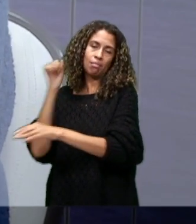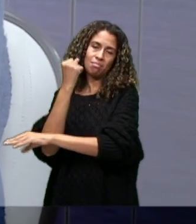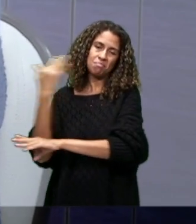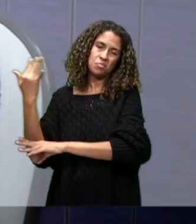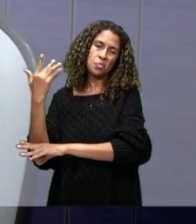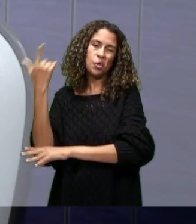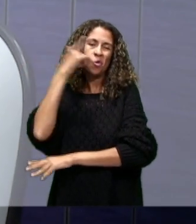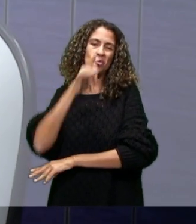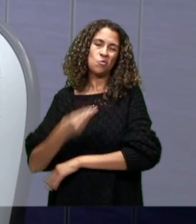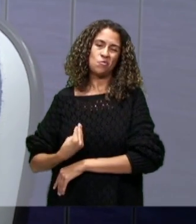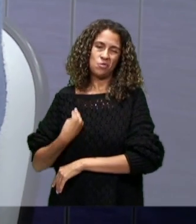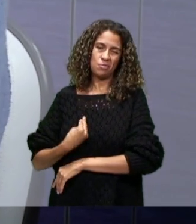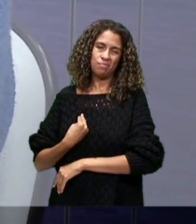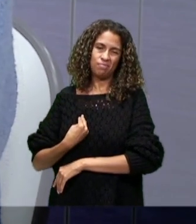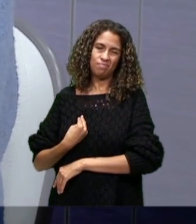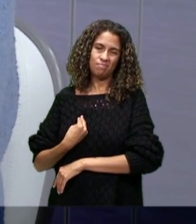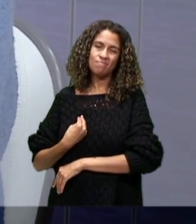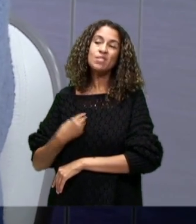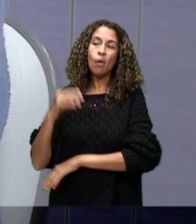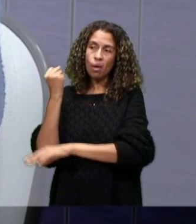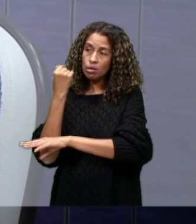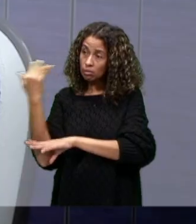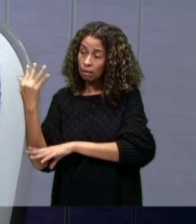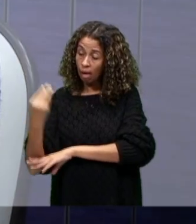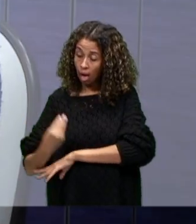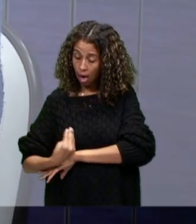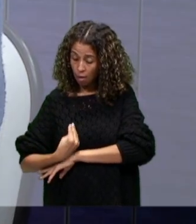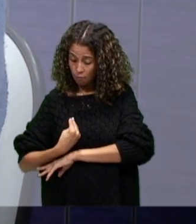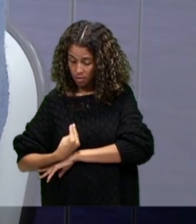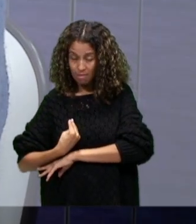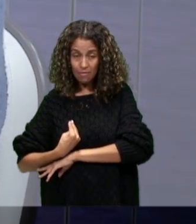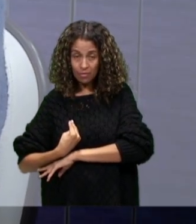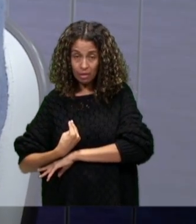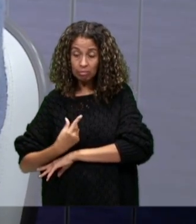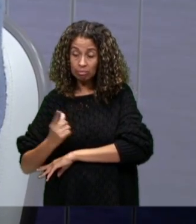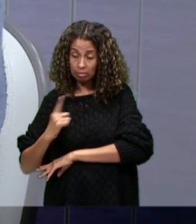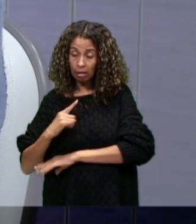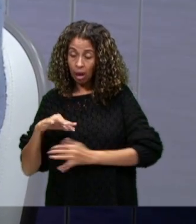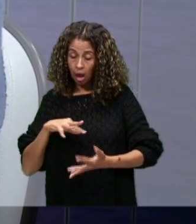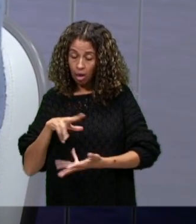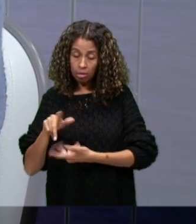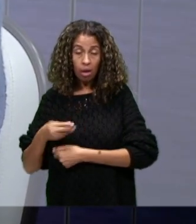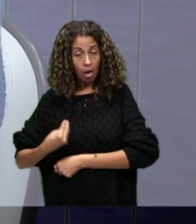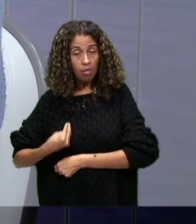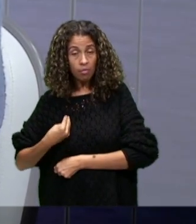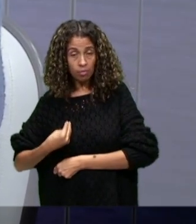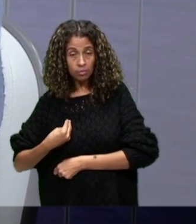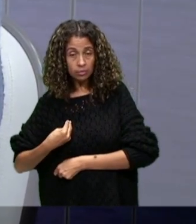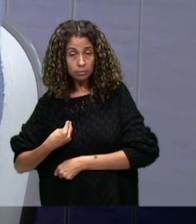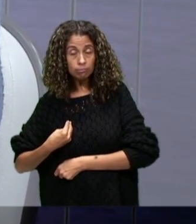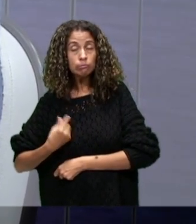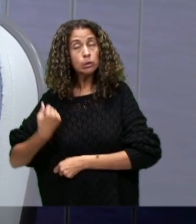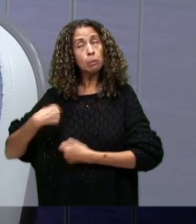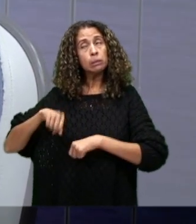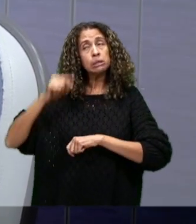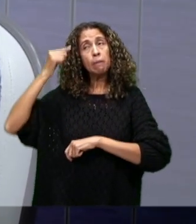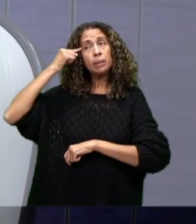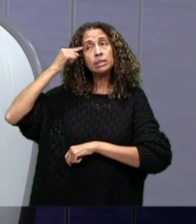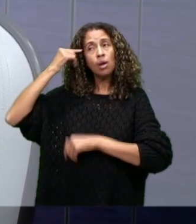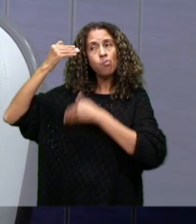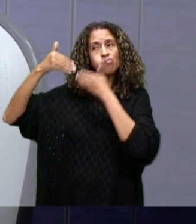sobrevivência. Então, ela é uma entidade viva, a Terra é viva, né, e a gente precisa pensar nesses